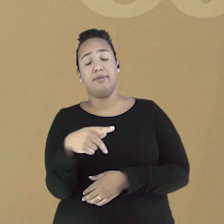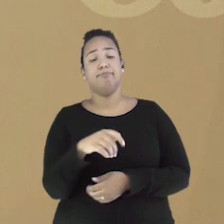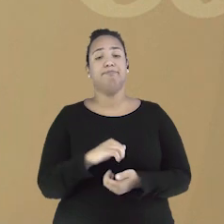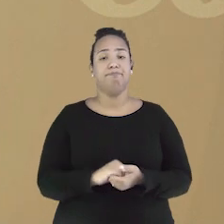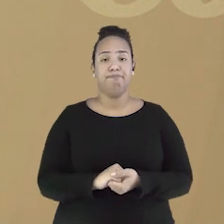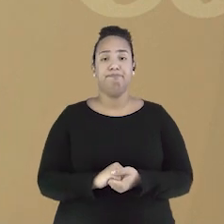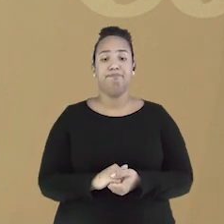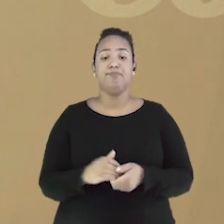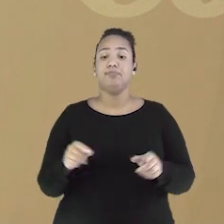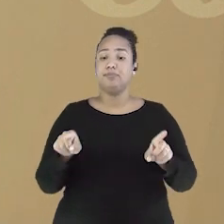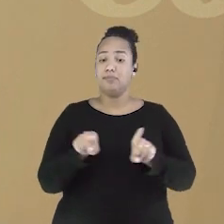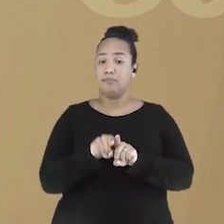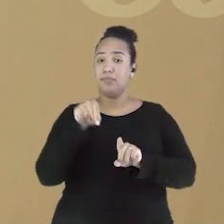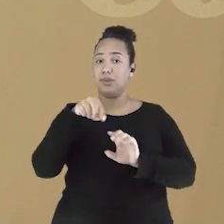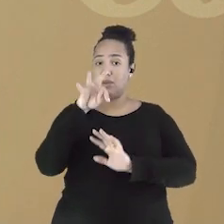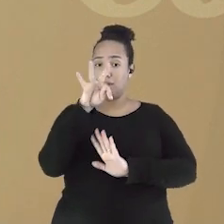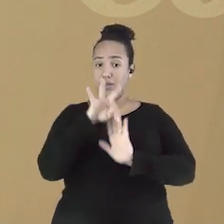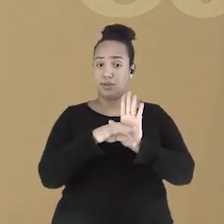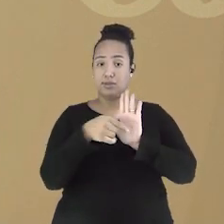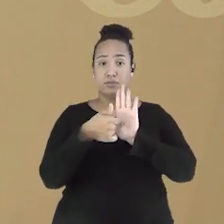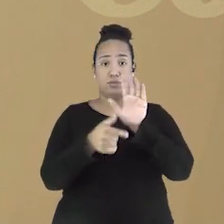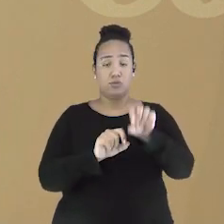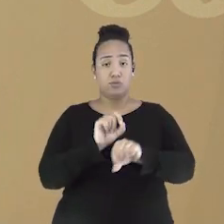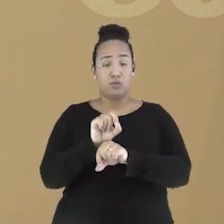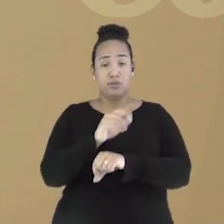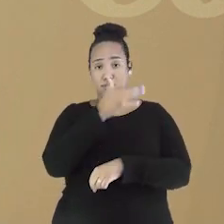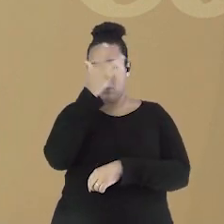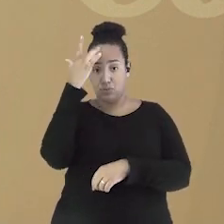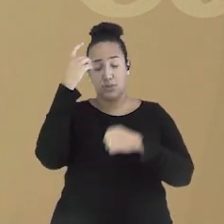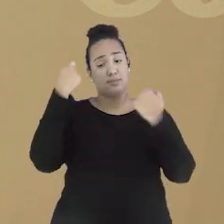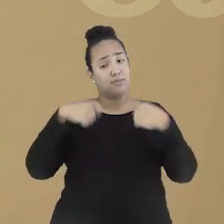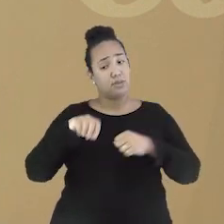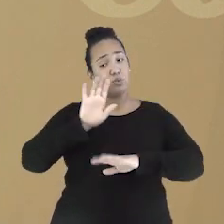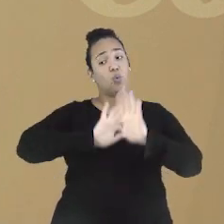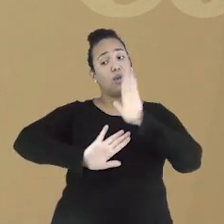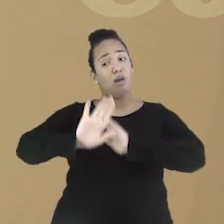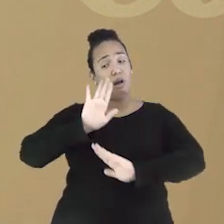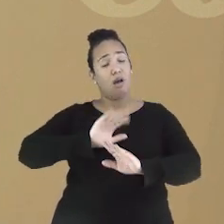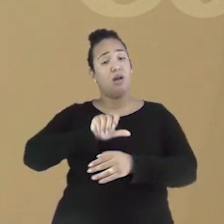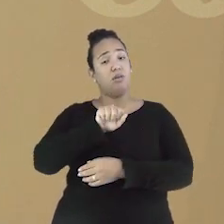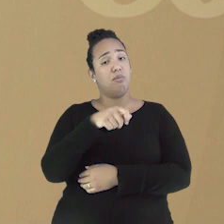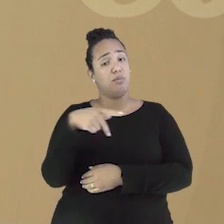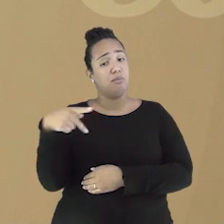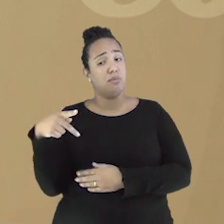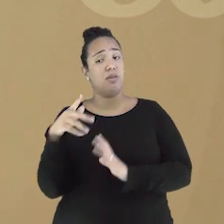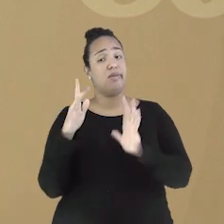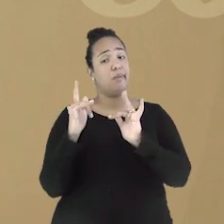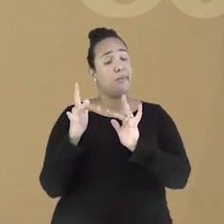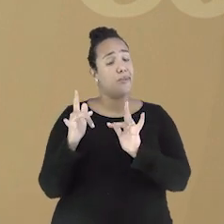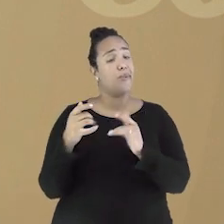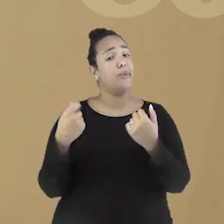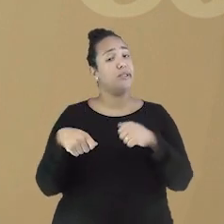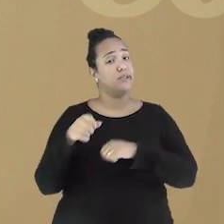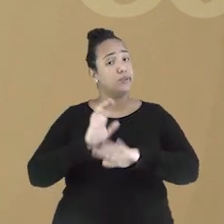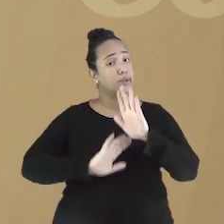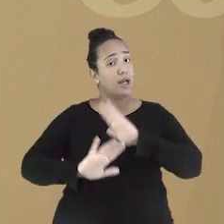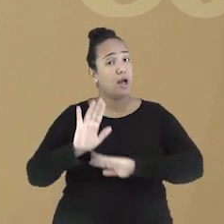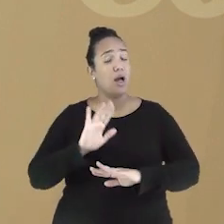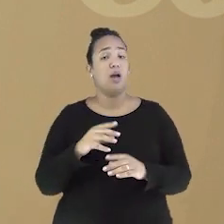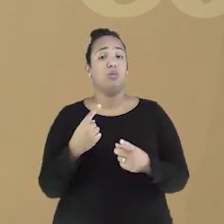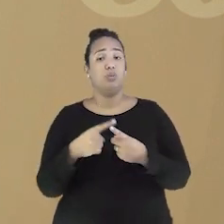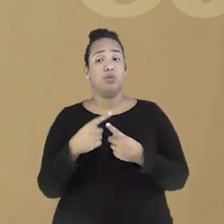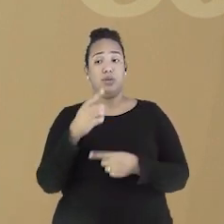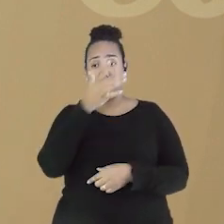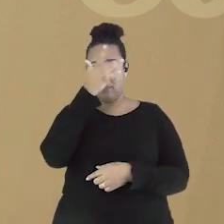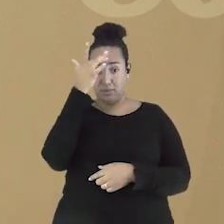Contudo, também é reforçado no texto que as pessoas redobrem os cuidados ao utilizarem aplicativos de relacionamento, buscando meios para ter